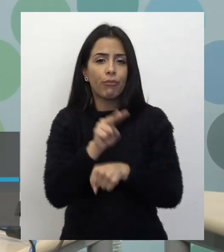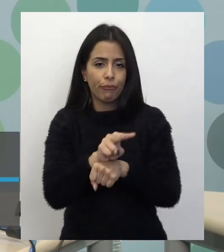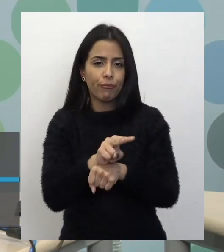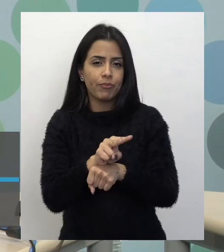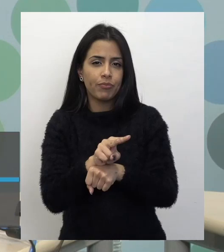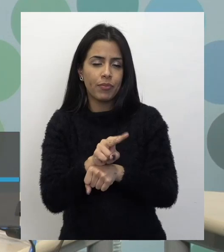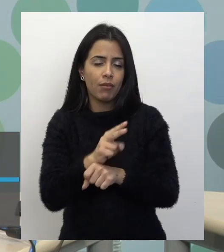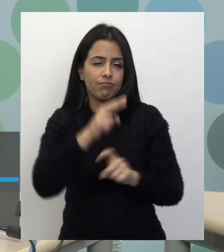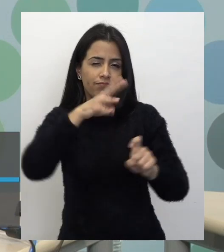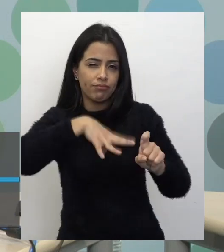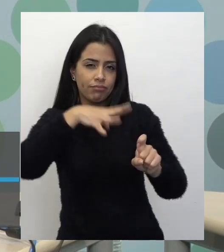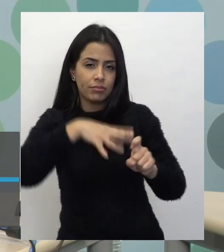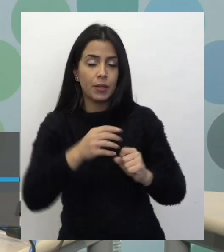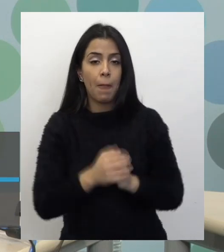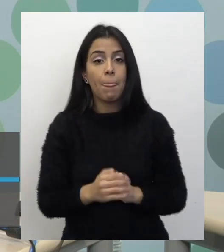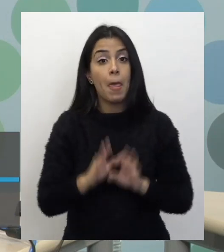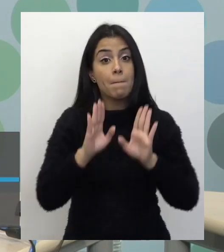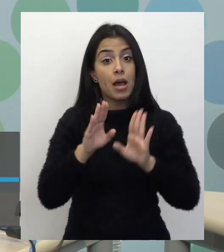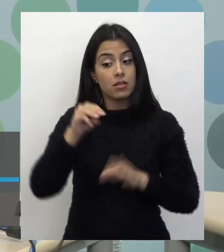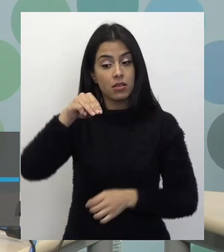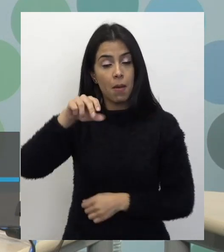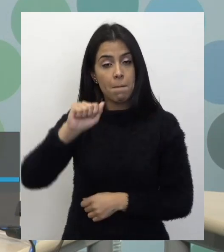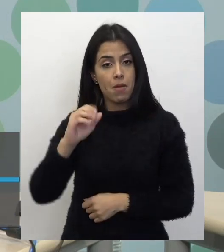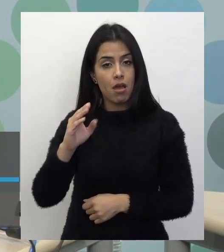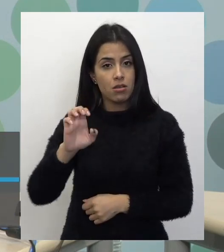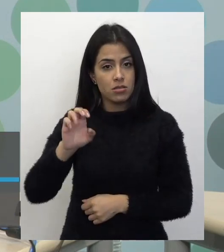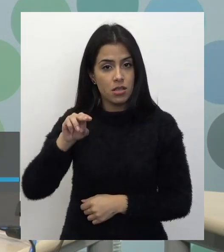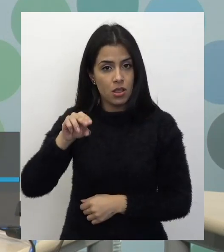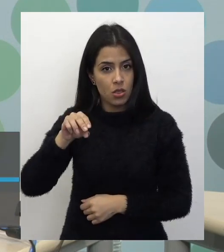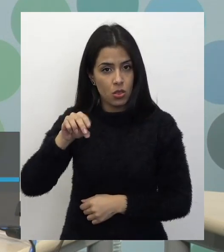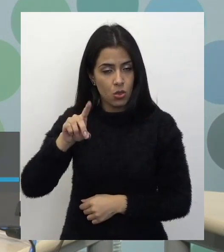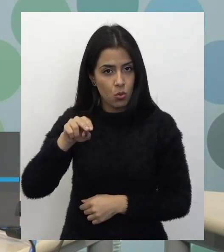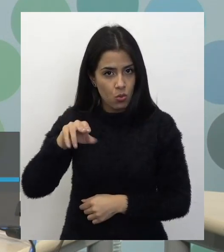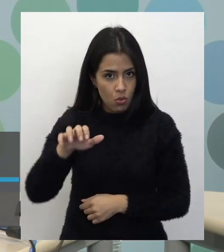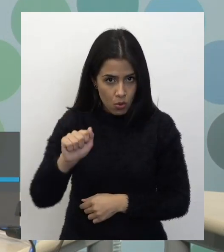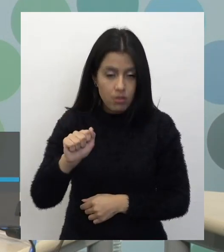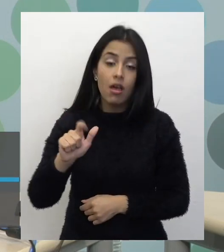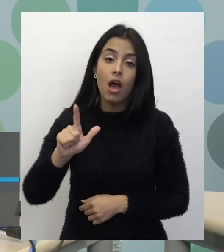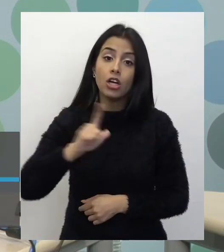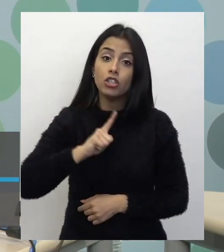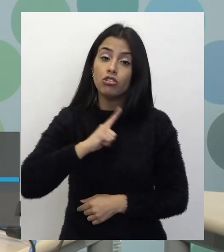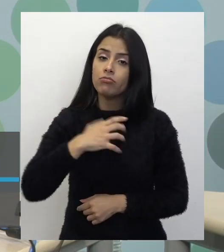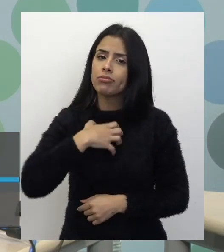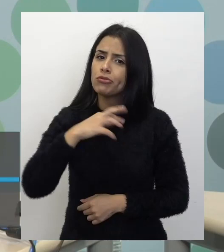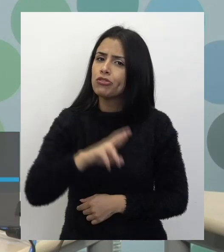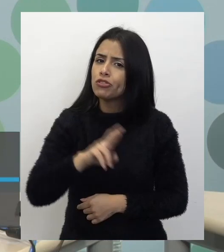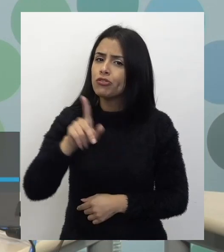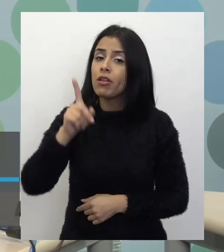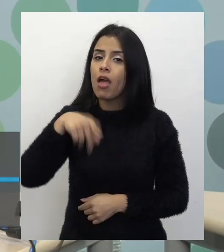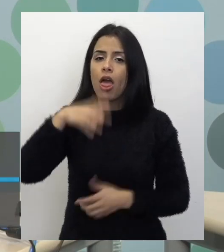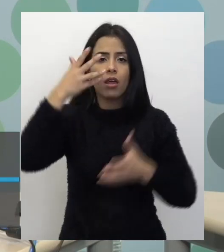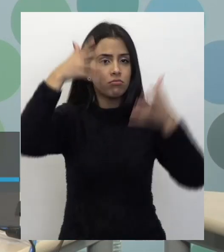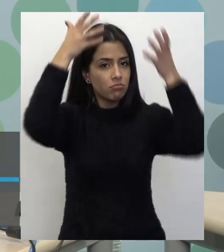na Macedônia o regime político era diferente, era uma monarquia, ou seja, era um poder centralizado, e